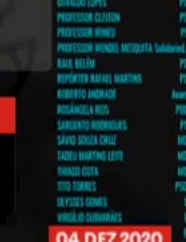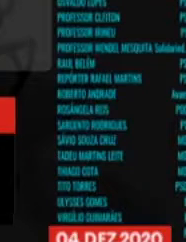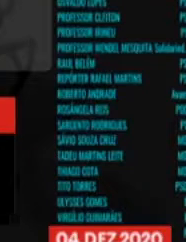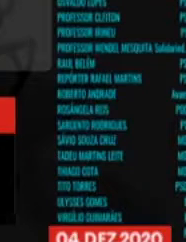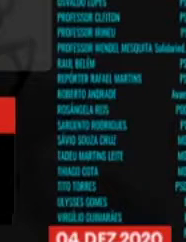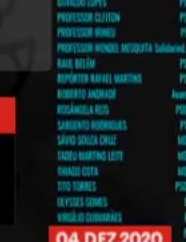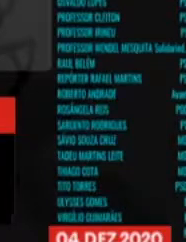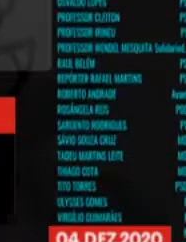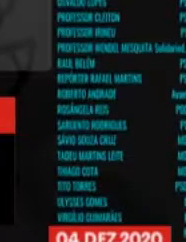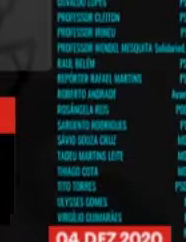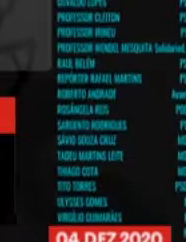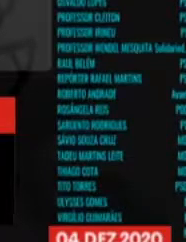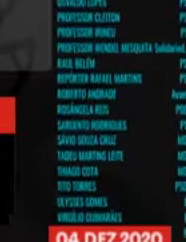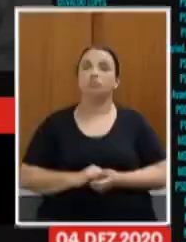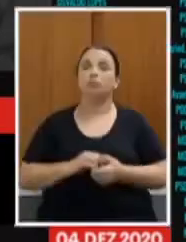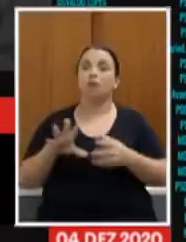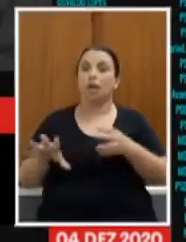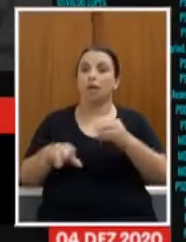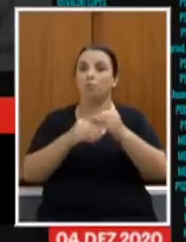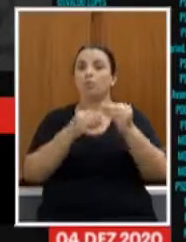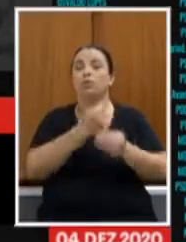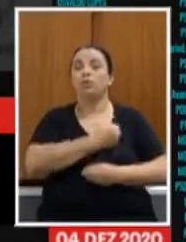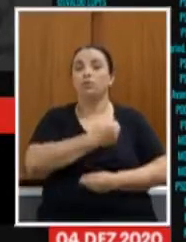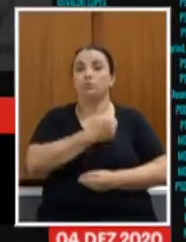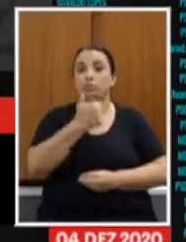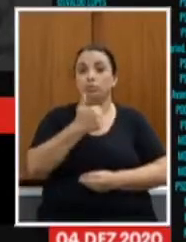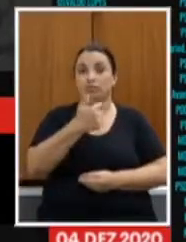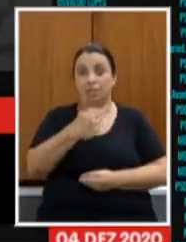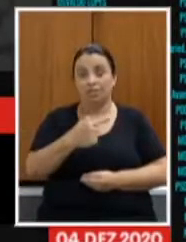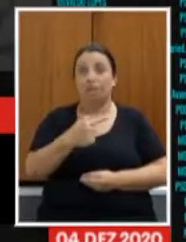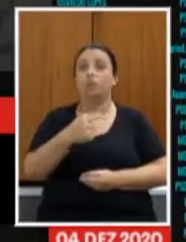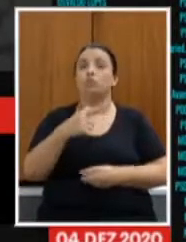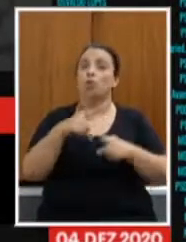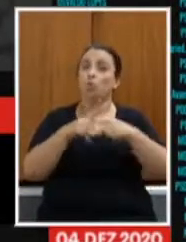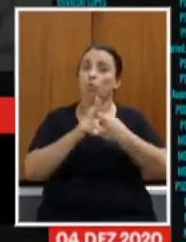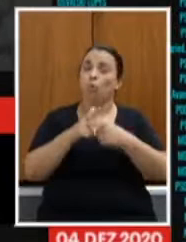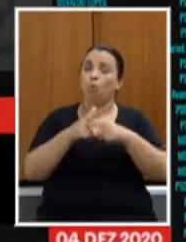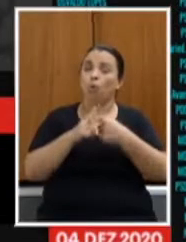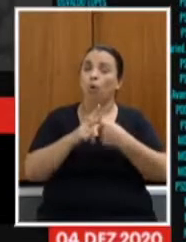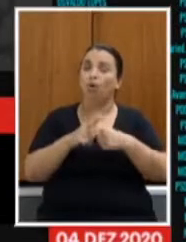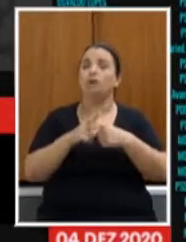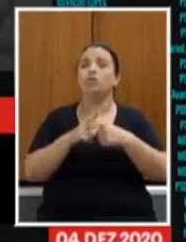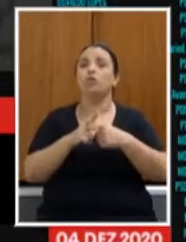Na emenda 17, retificar o voto do deputado Gil Pereira de não para sim.